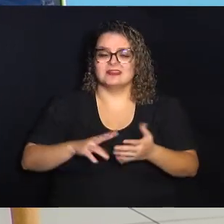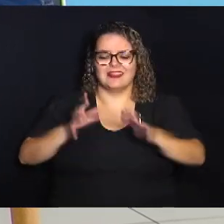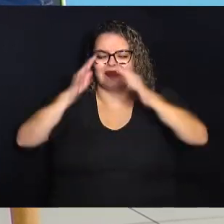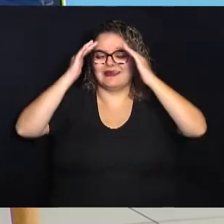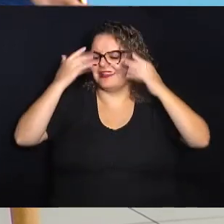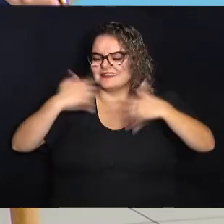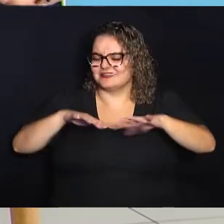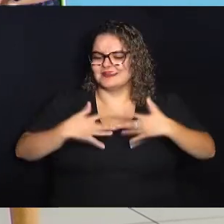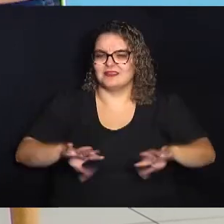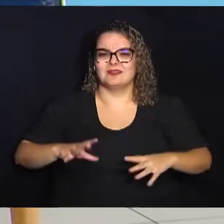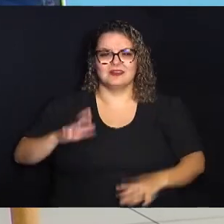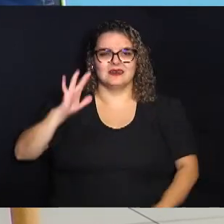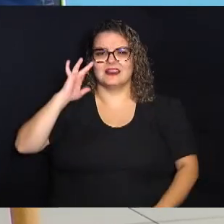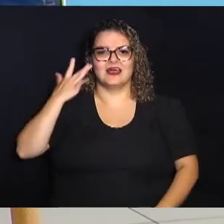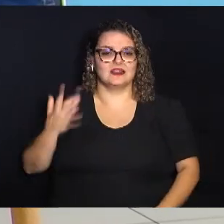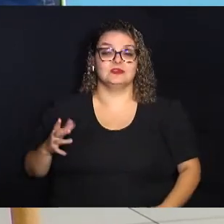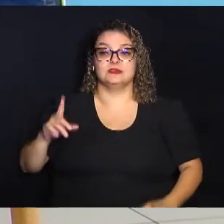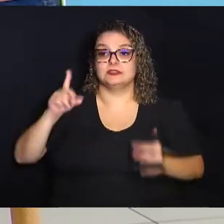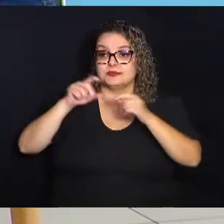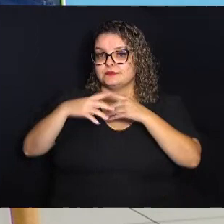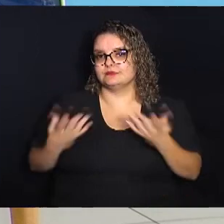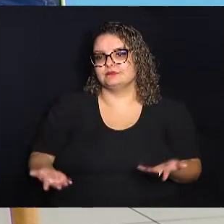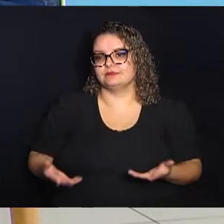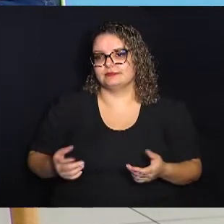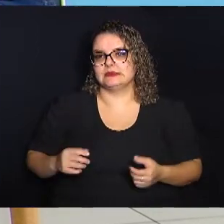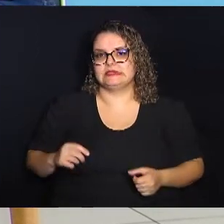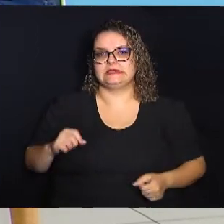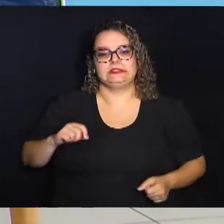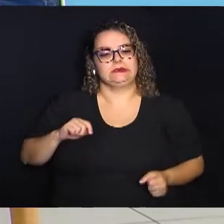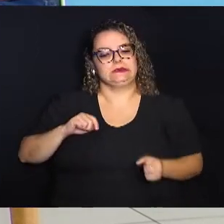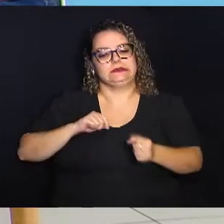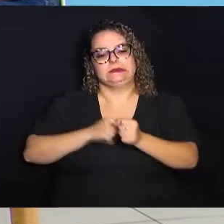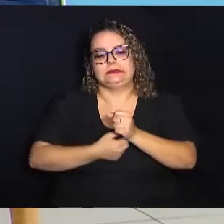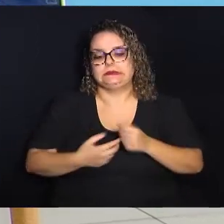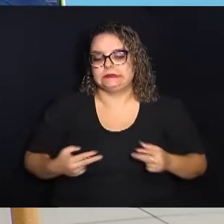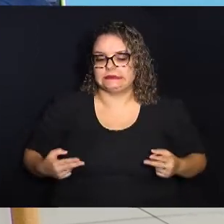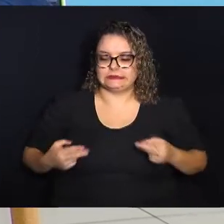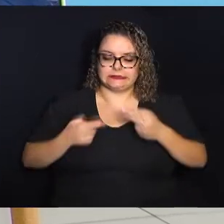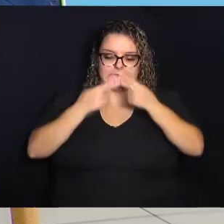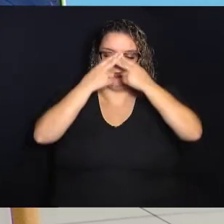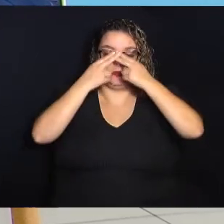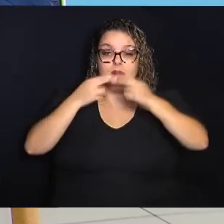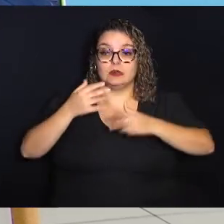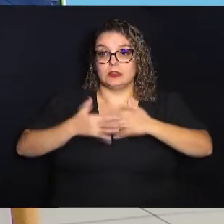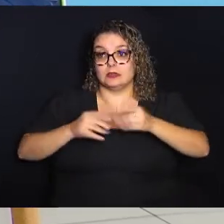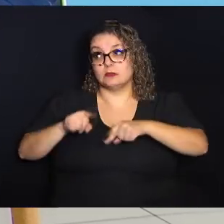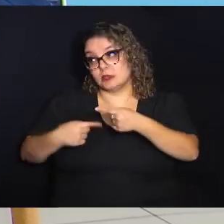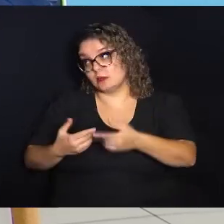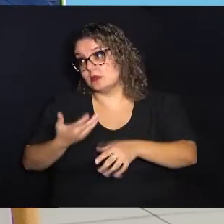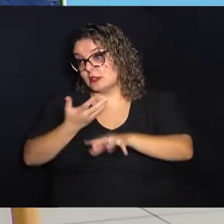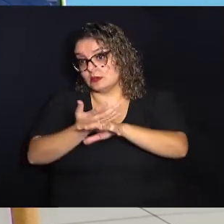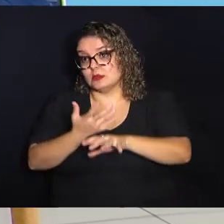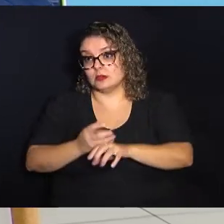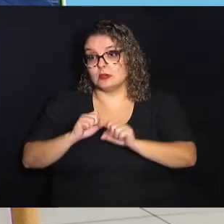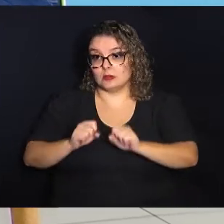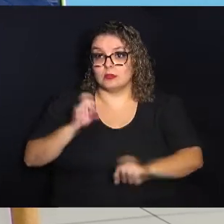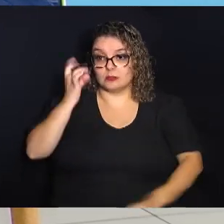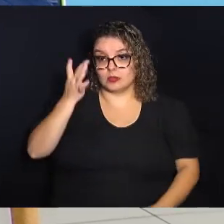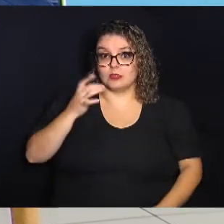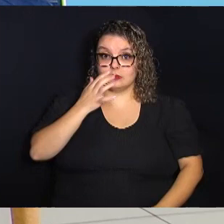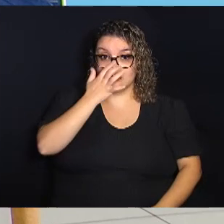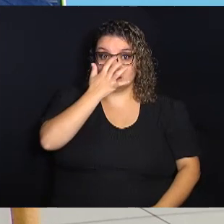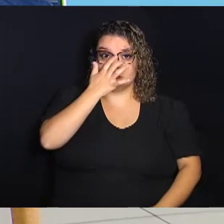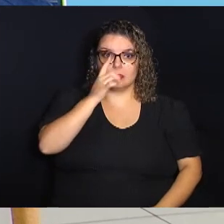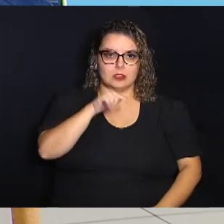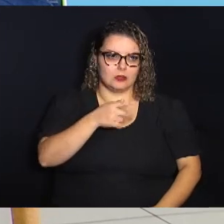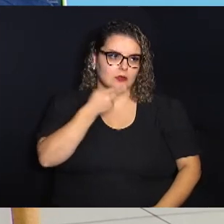você já acha que vai ser difícil e pronto, né? Trava naquilo e acaba atrapalhando as outras disciplinas também que você pode ter facilidade.